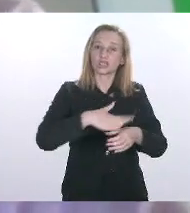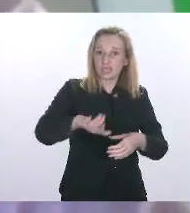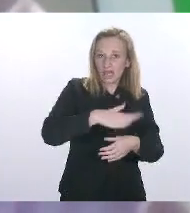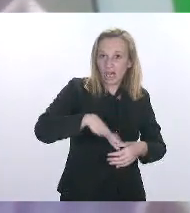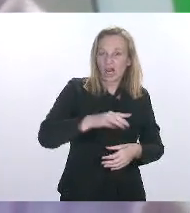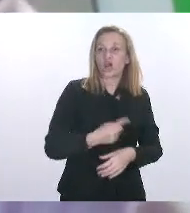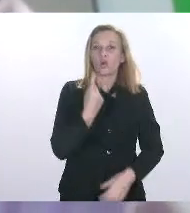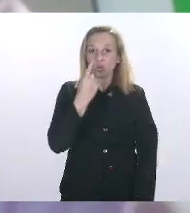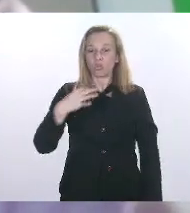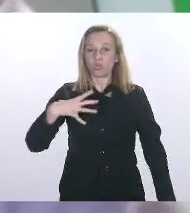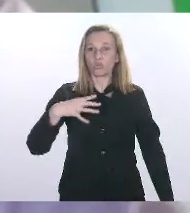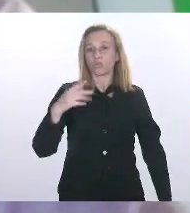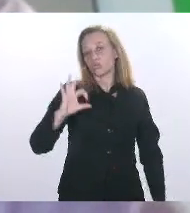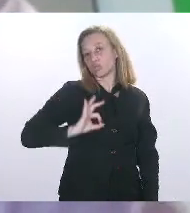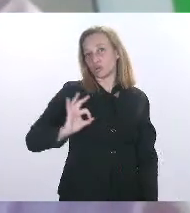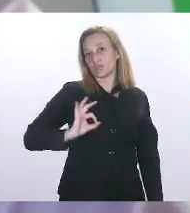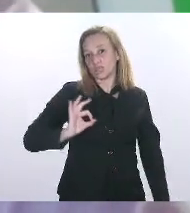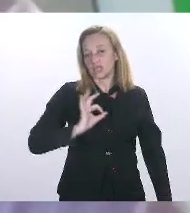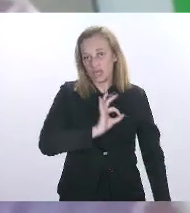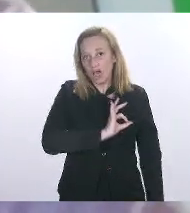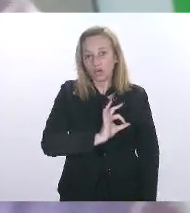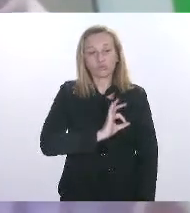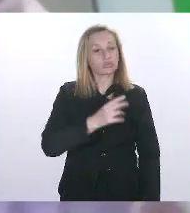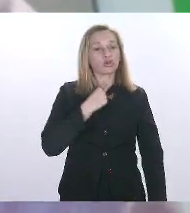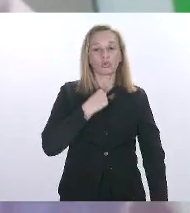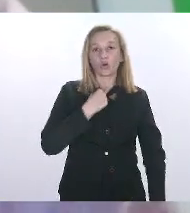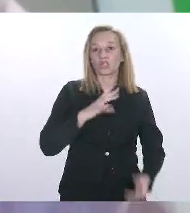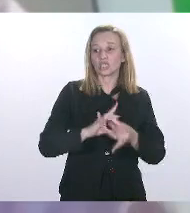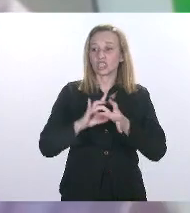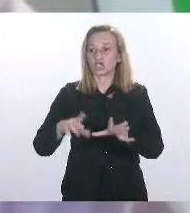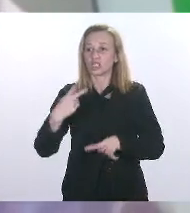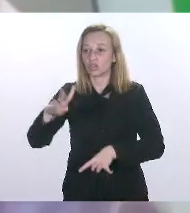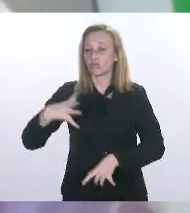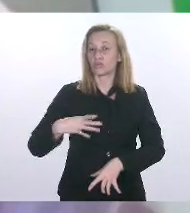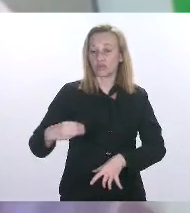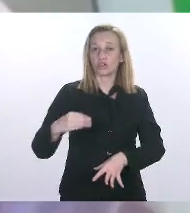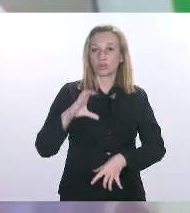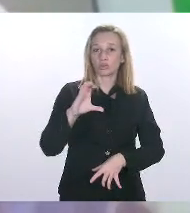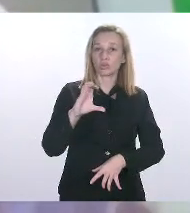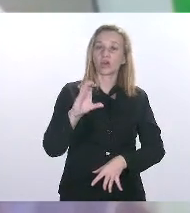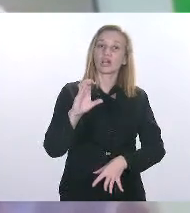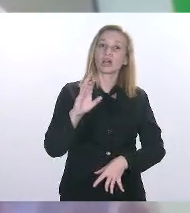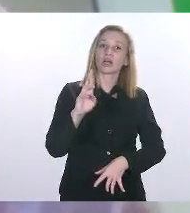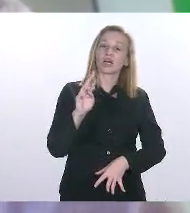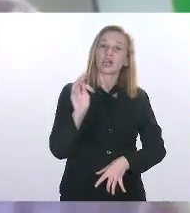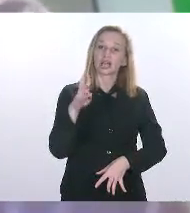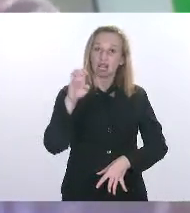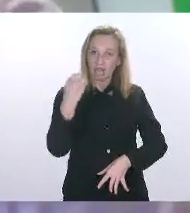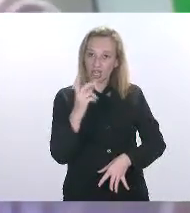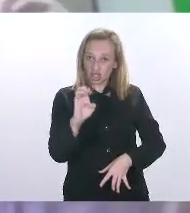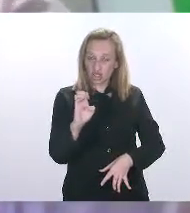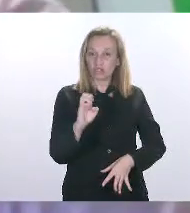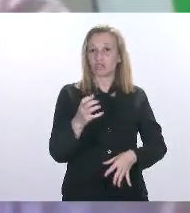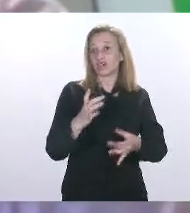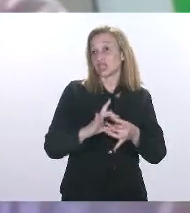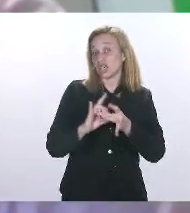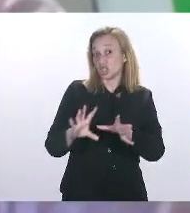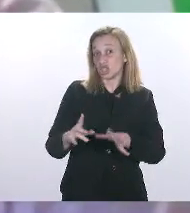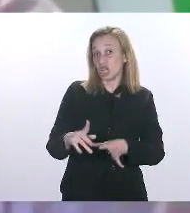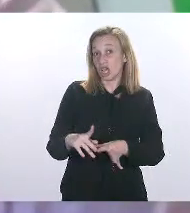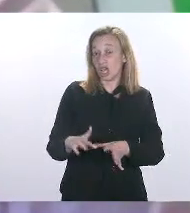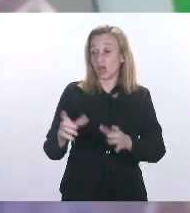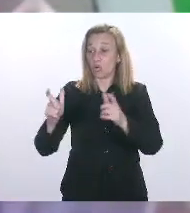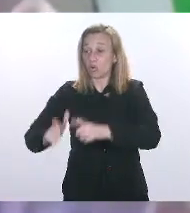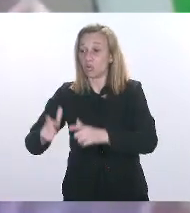um policial que não possa deixar seu filho na creche vai deixar uma área sem cobertura. Um médico que não possa deixar seu filho